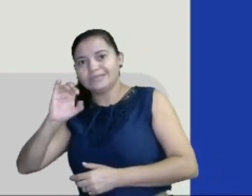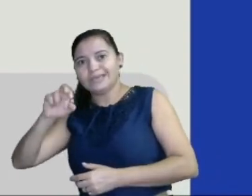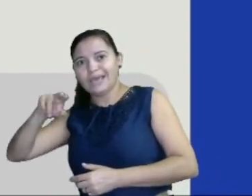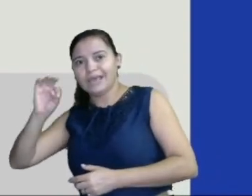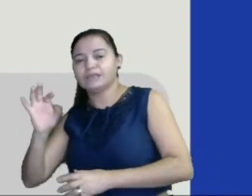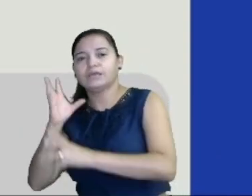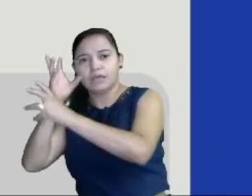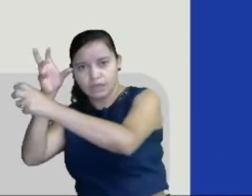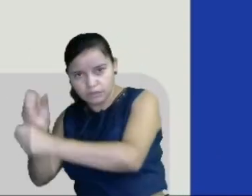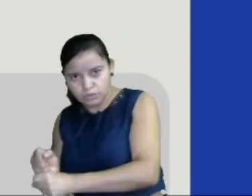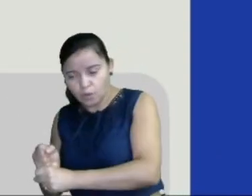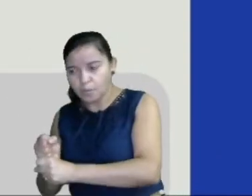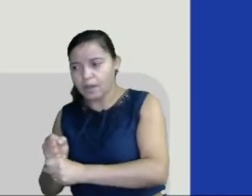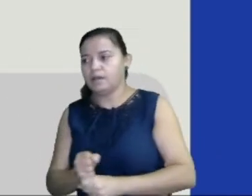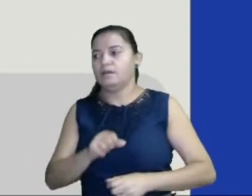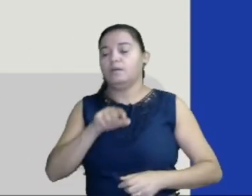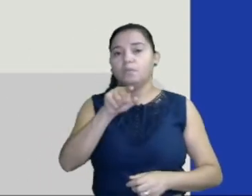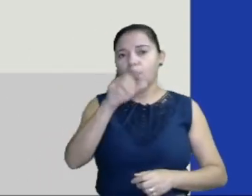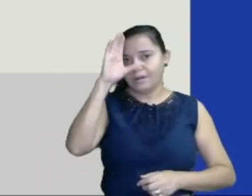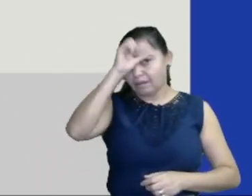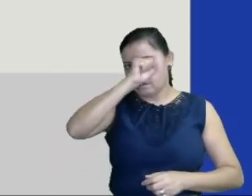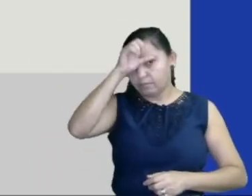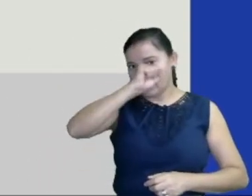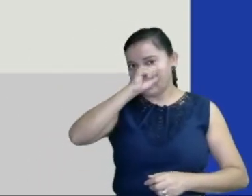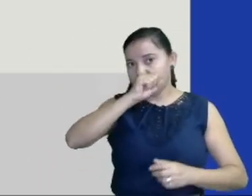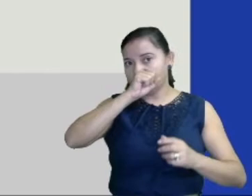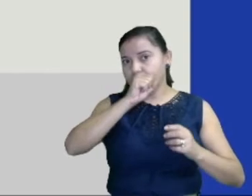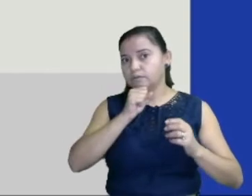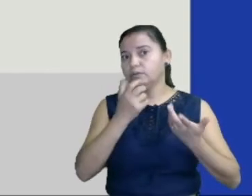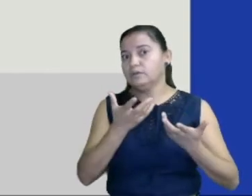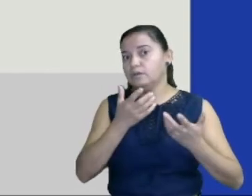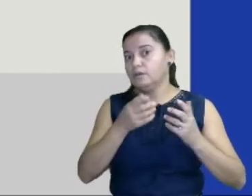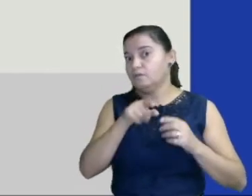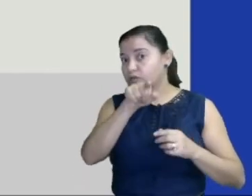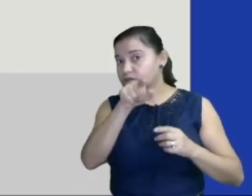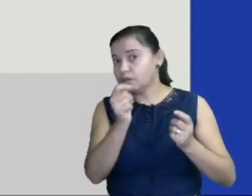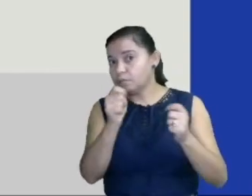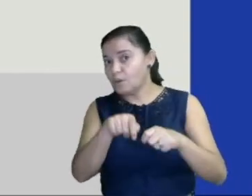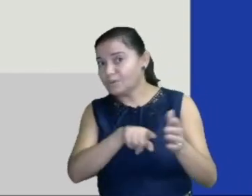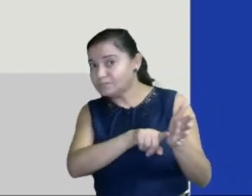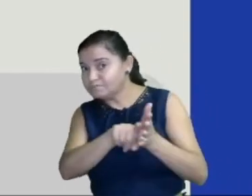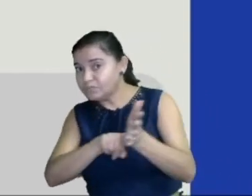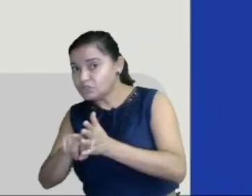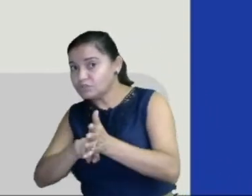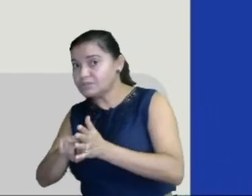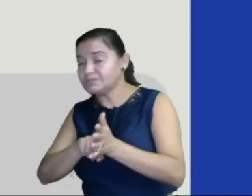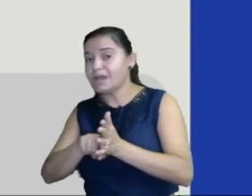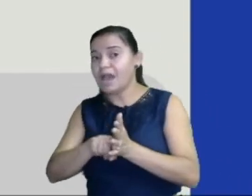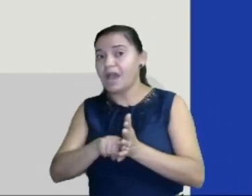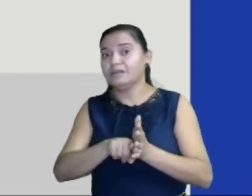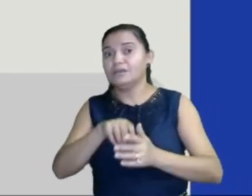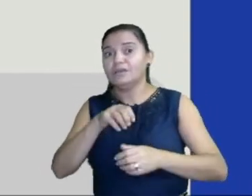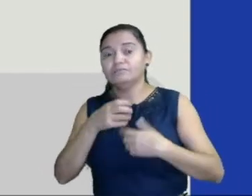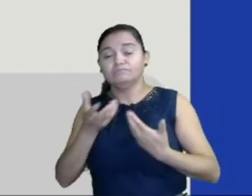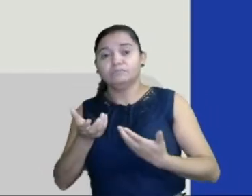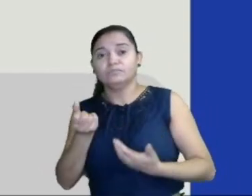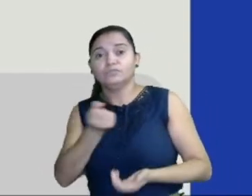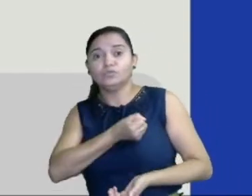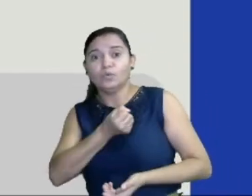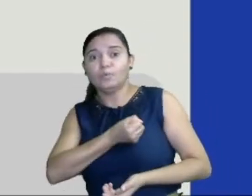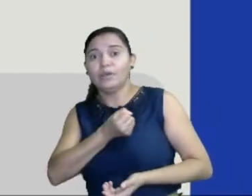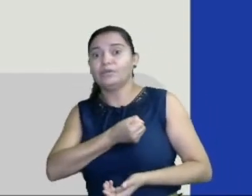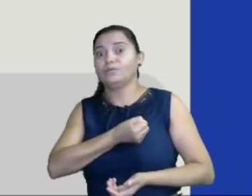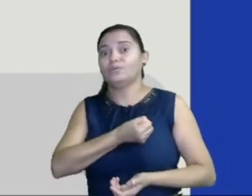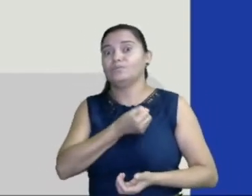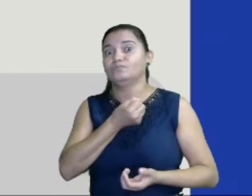depois fazer a divisão lembra-la de expressões numéricas se não lembra pesquisa o que é importante para você ter essa relação do